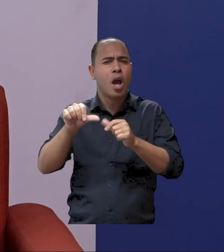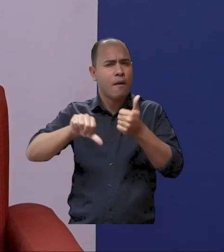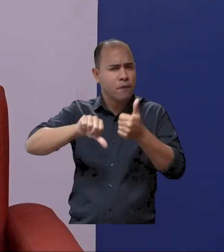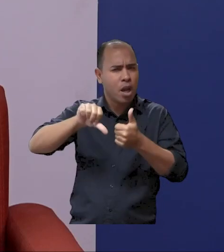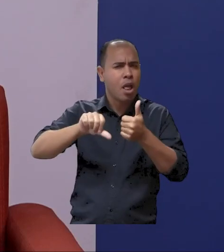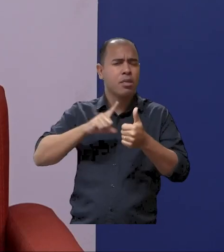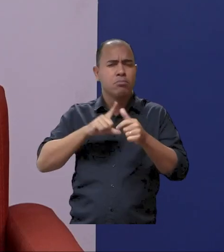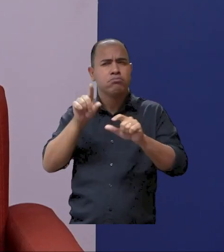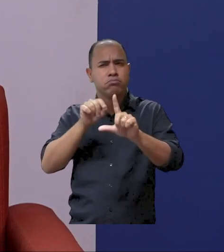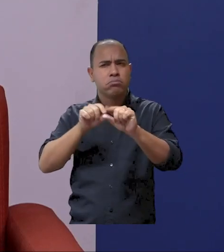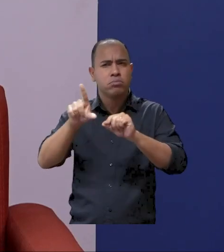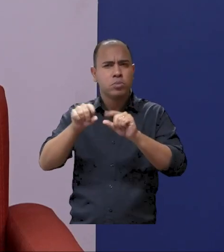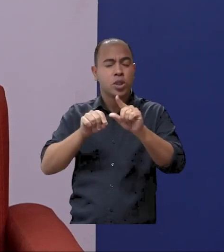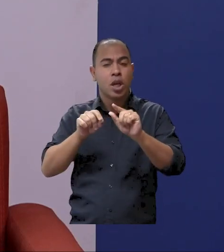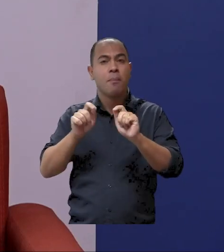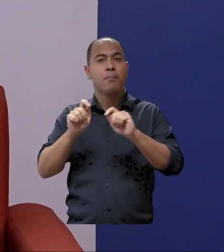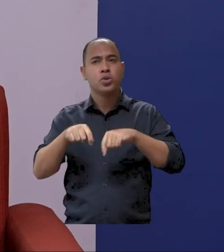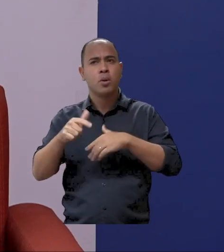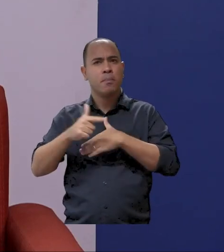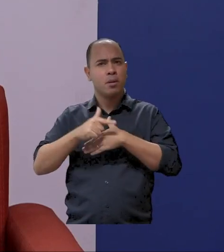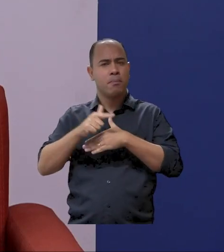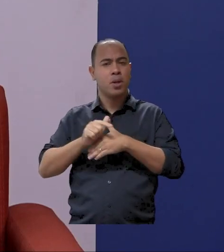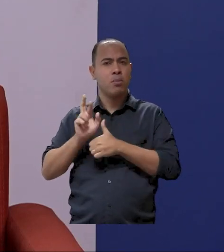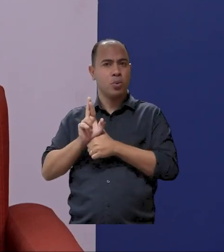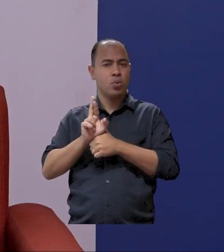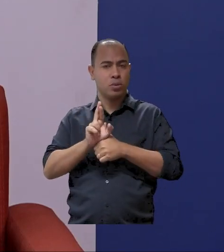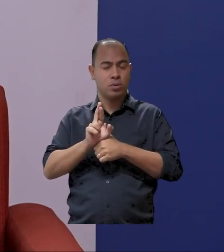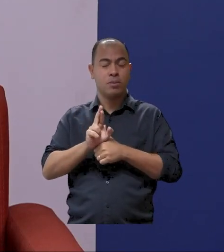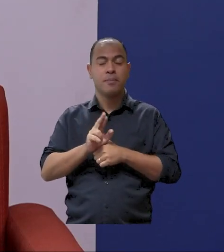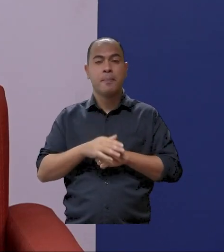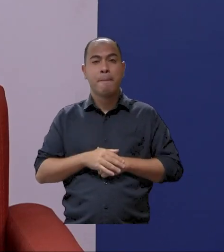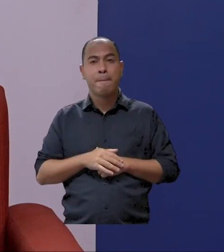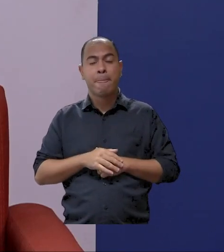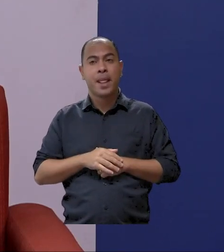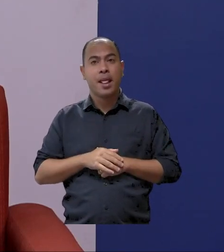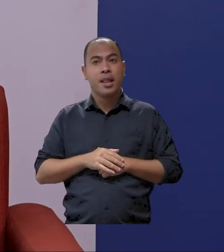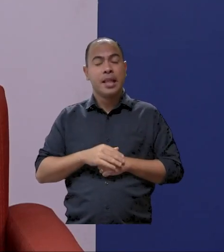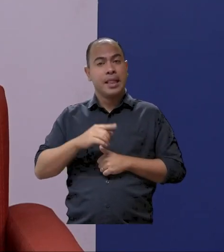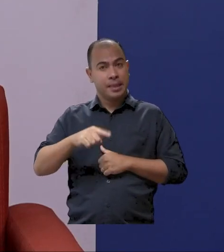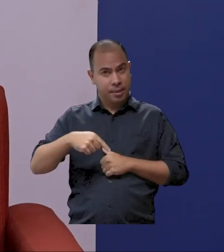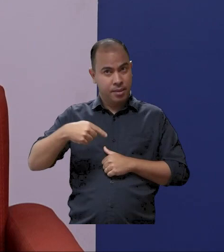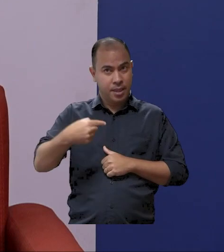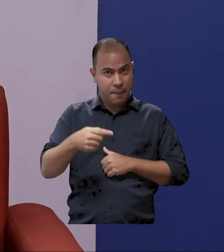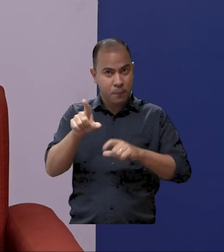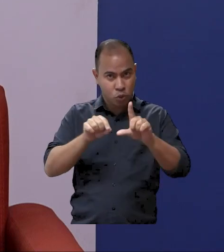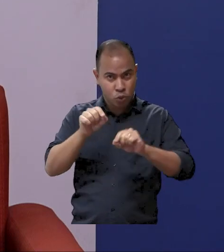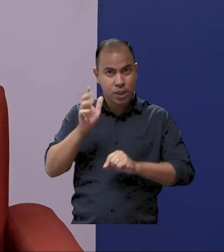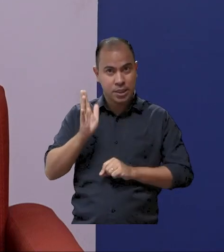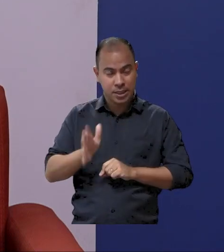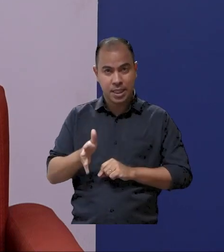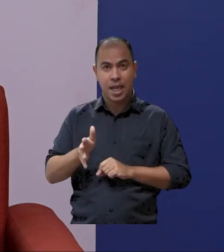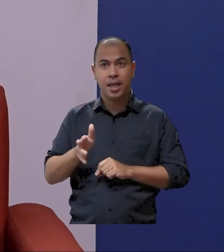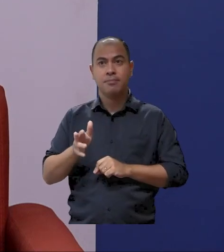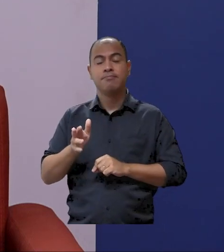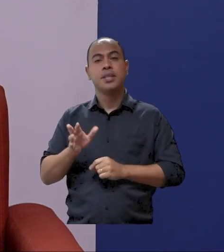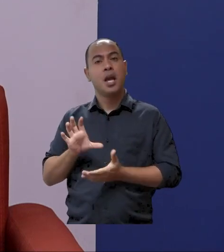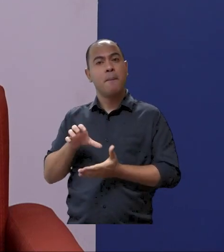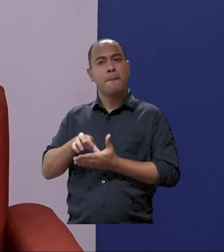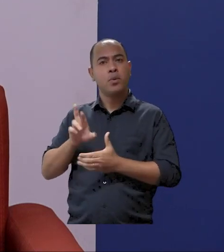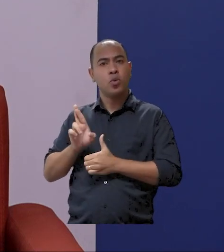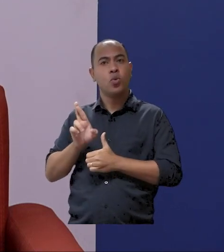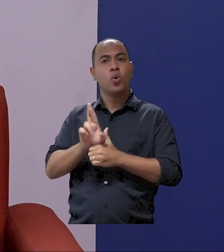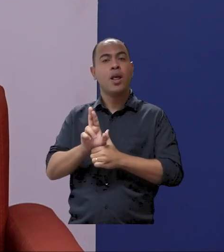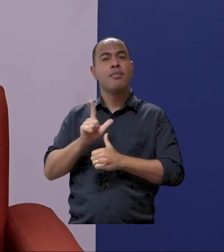se inscreveram ali para exercer a função como procurador, né? E também, após eles serem selecionados,